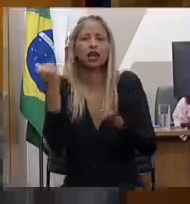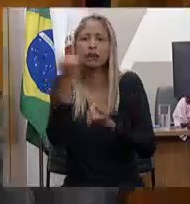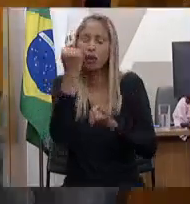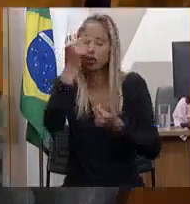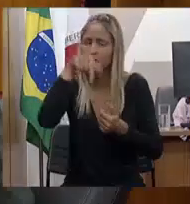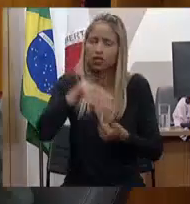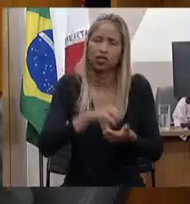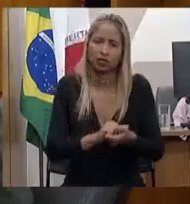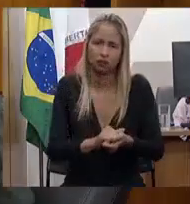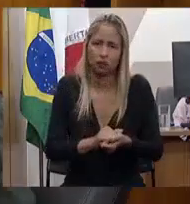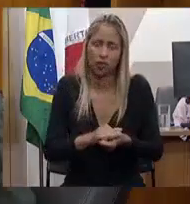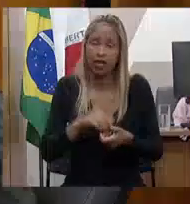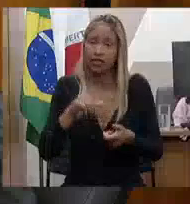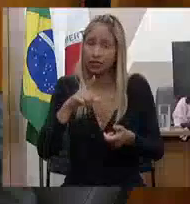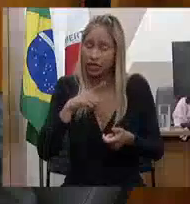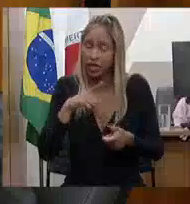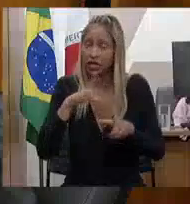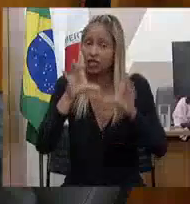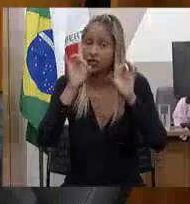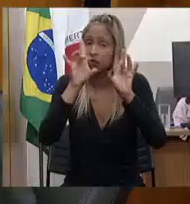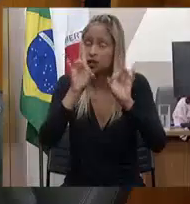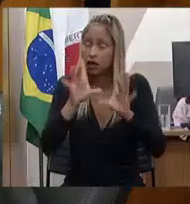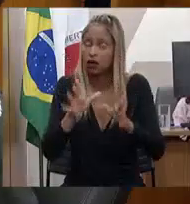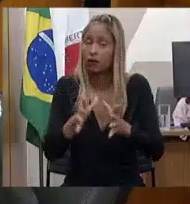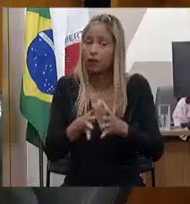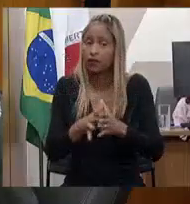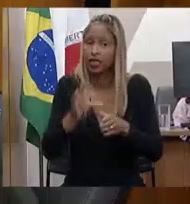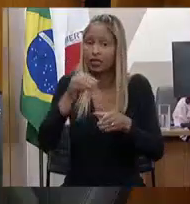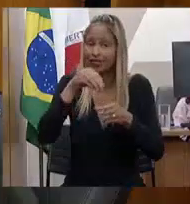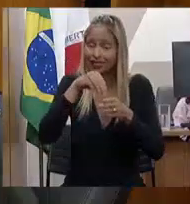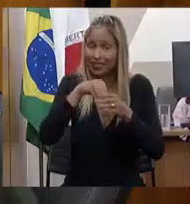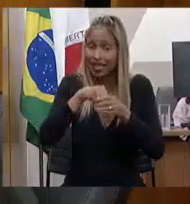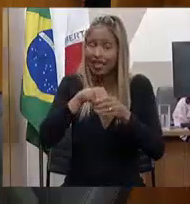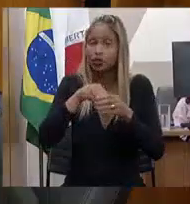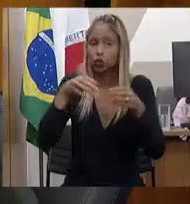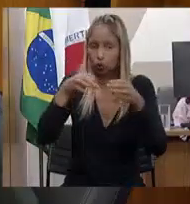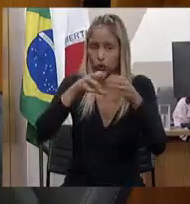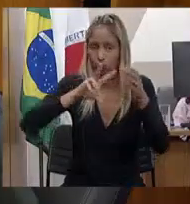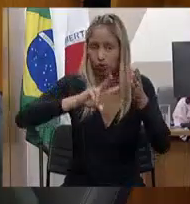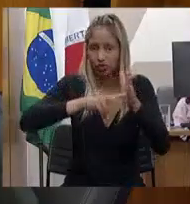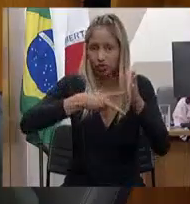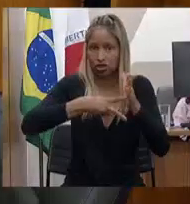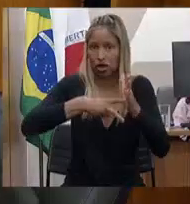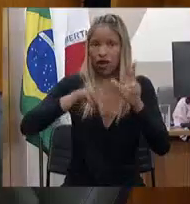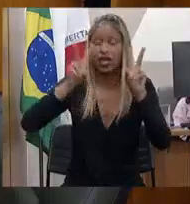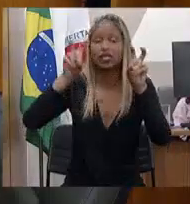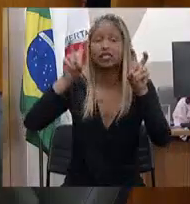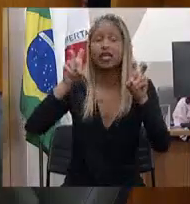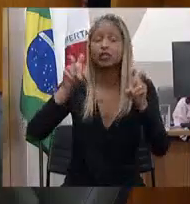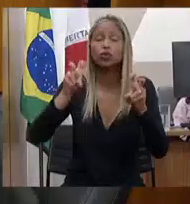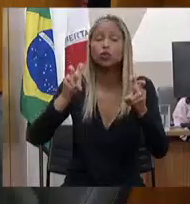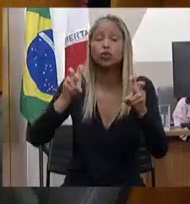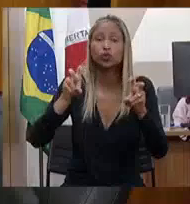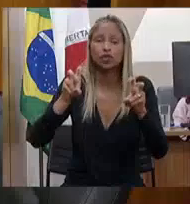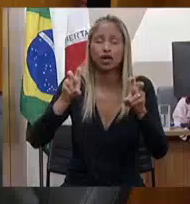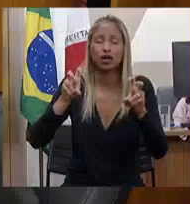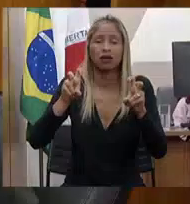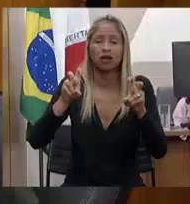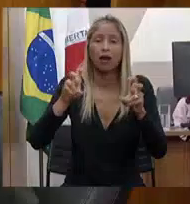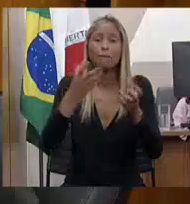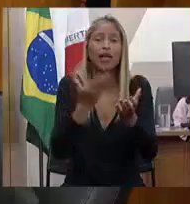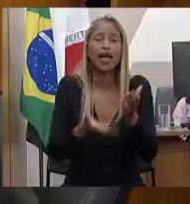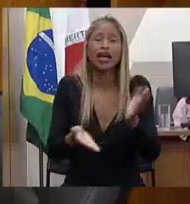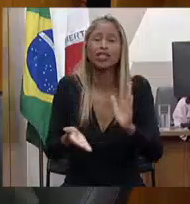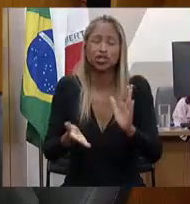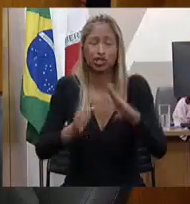disso a gente tem que conseguir inclusive dentro das nossas entidades sindicais que esse assunto não caia na primeira negociação de